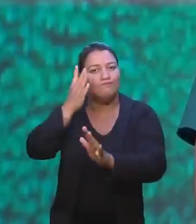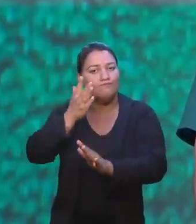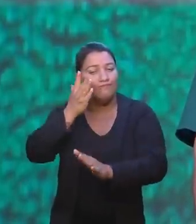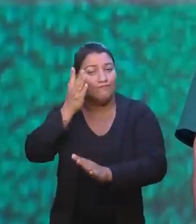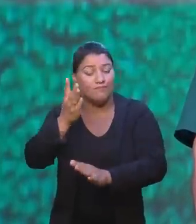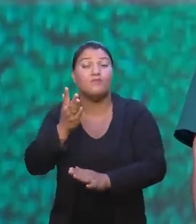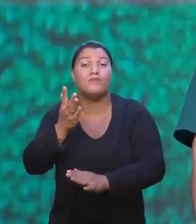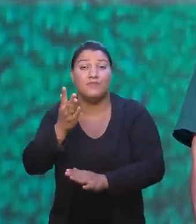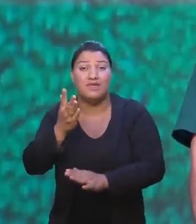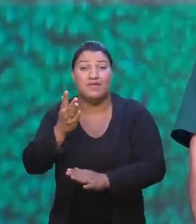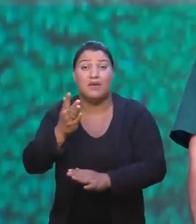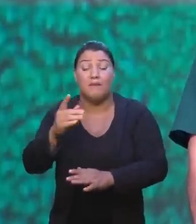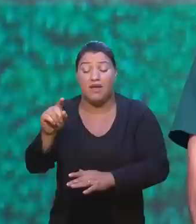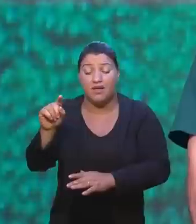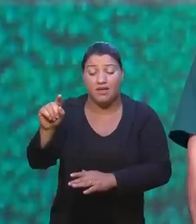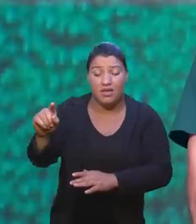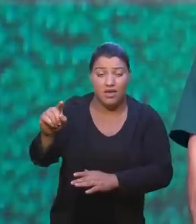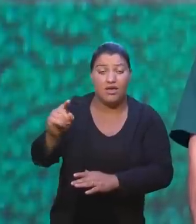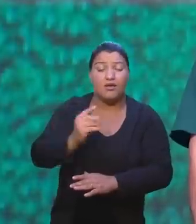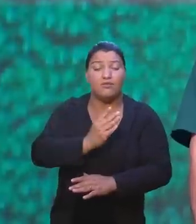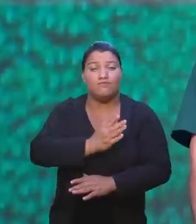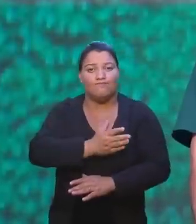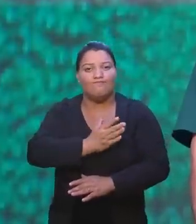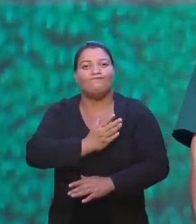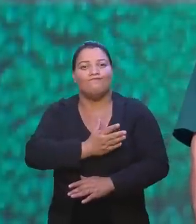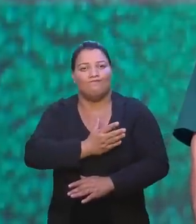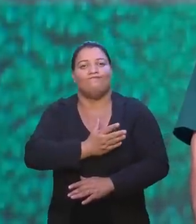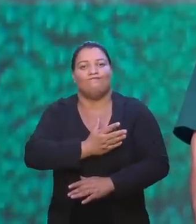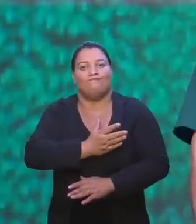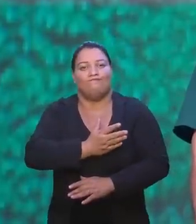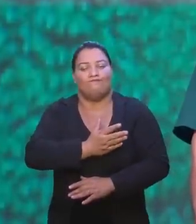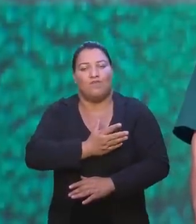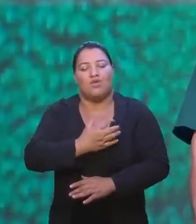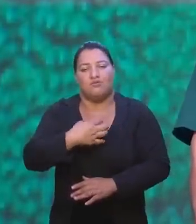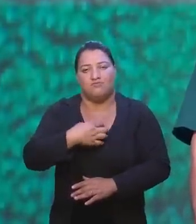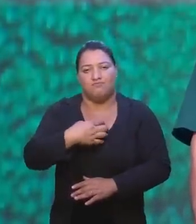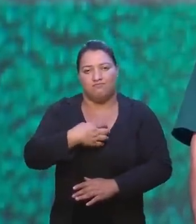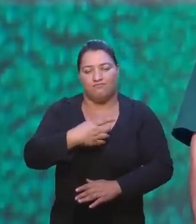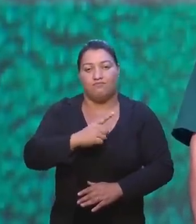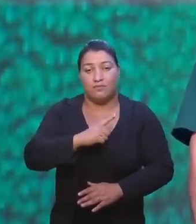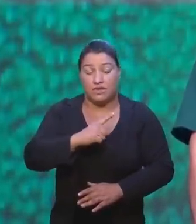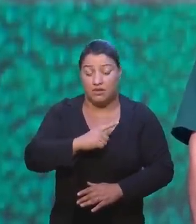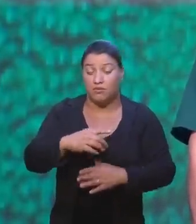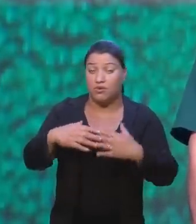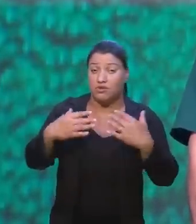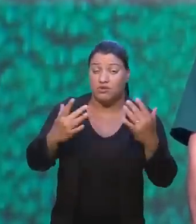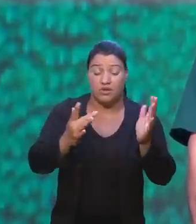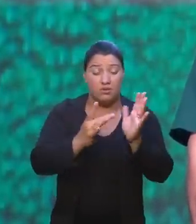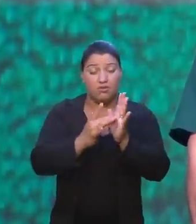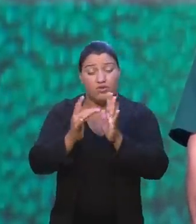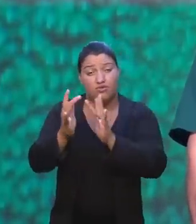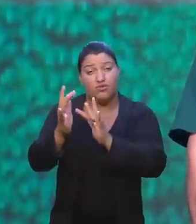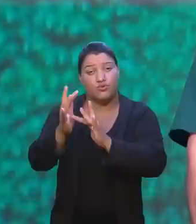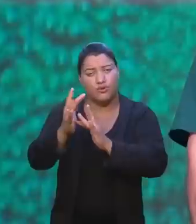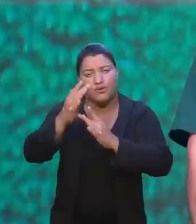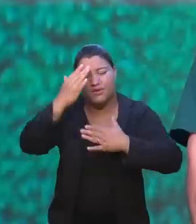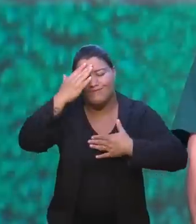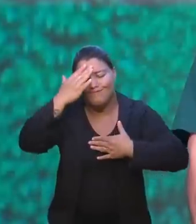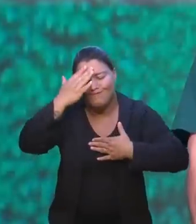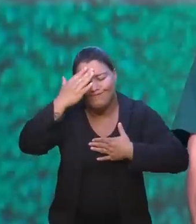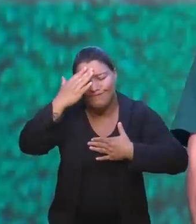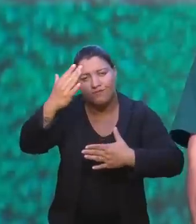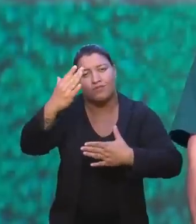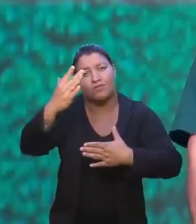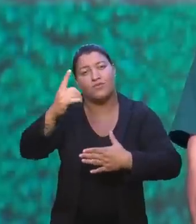Verbo sensibilize os nossos corações. E assim, Jesus, agradecidos uma vez mais